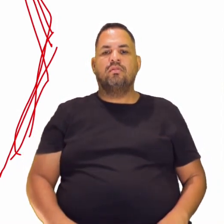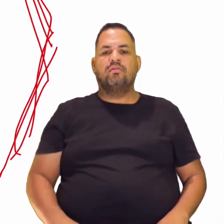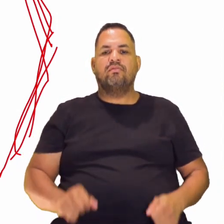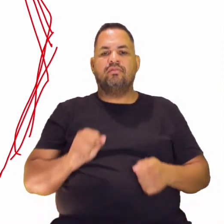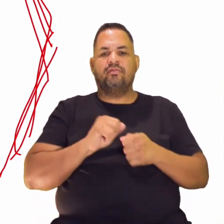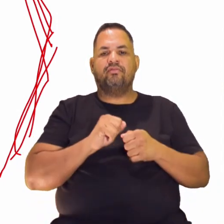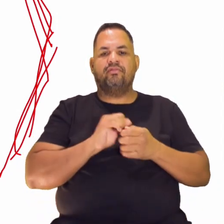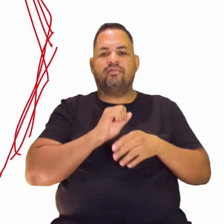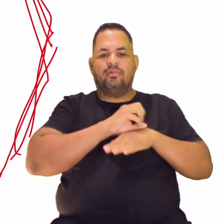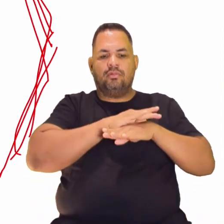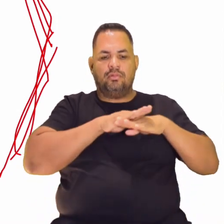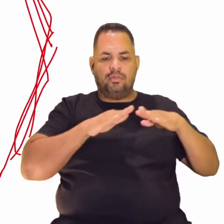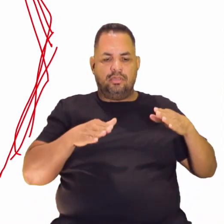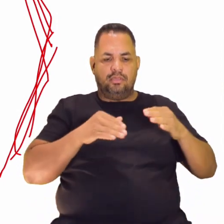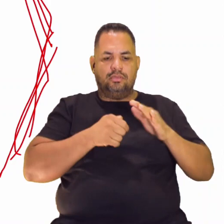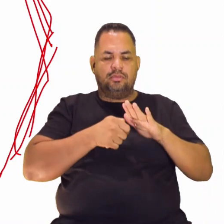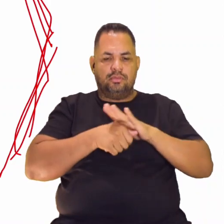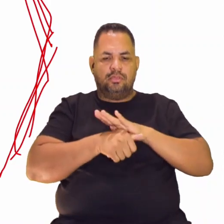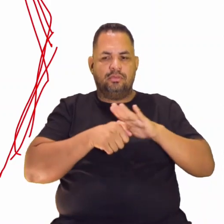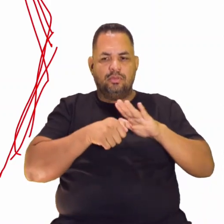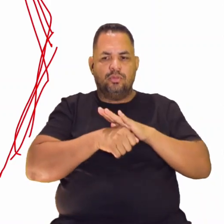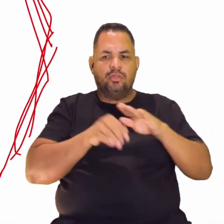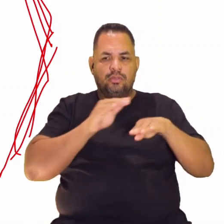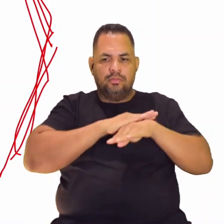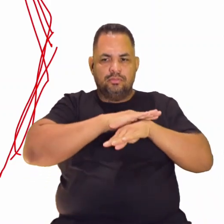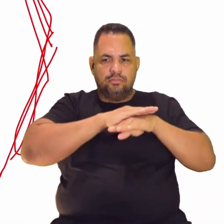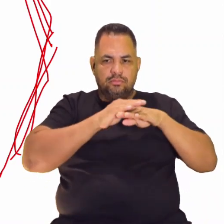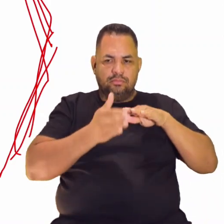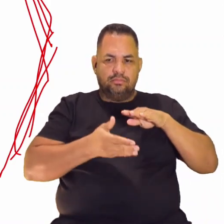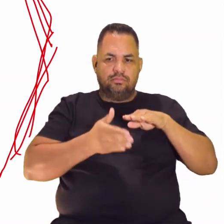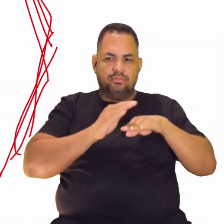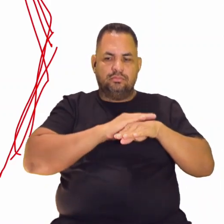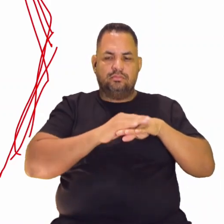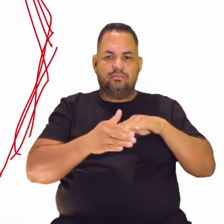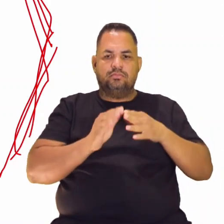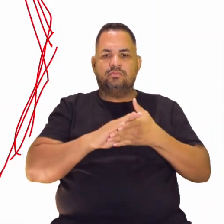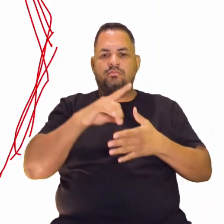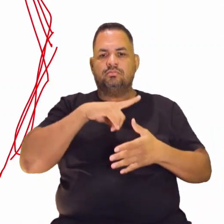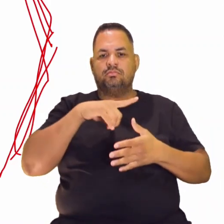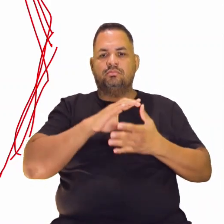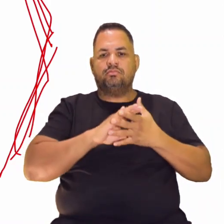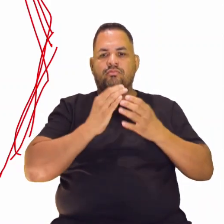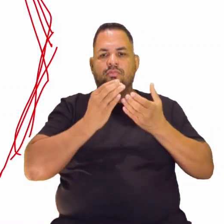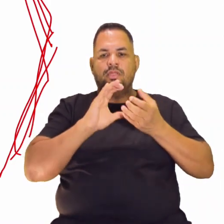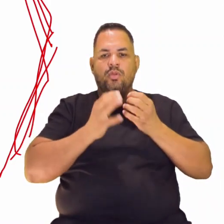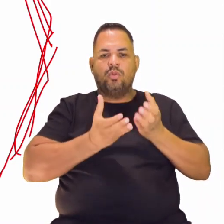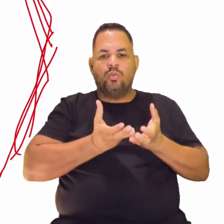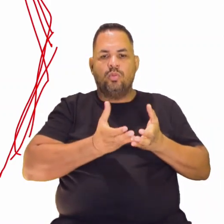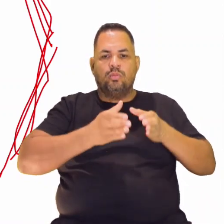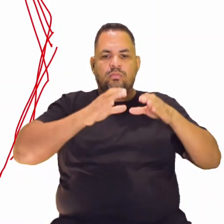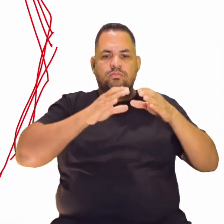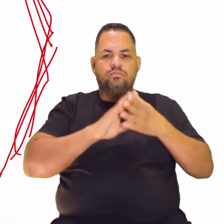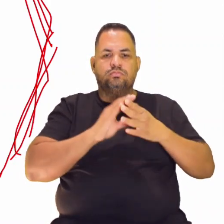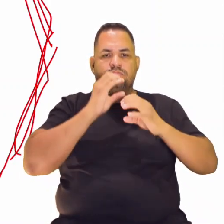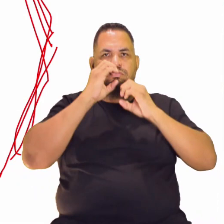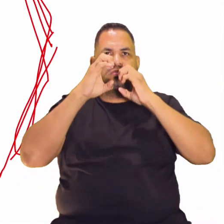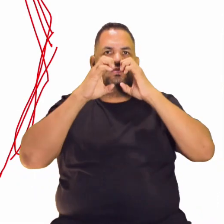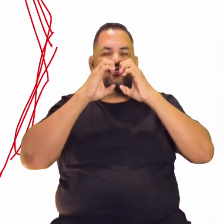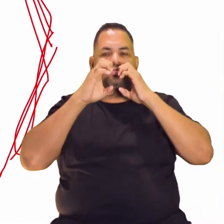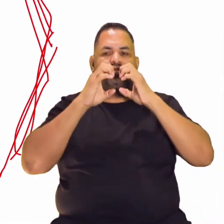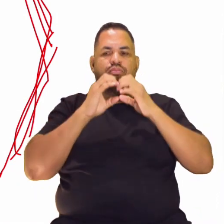Feito com a casca de tartaruga. Aí também tem as cuias usadas como trombetas,